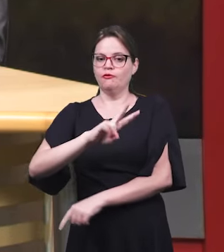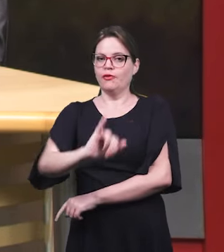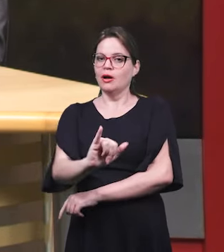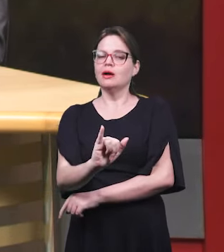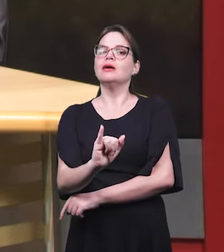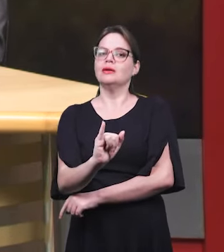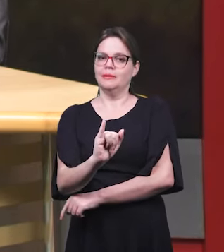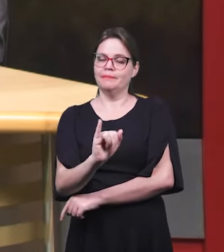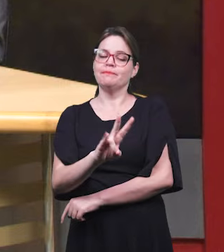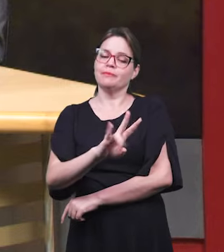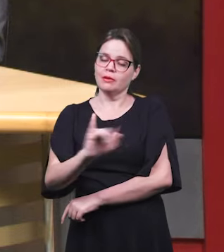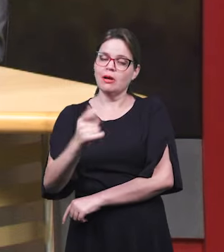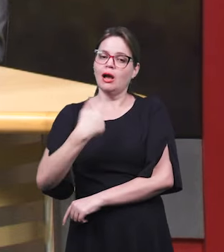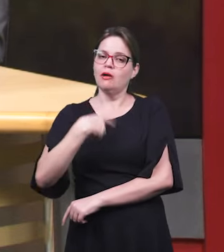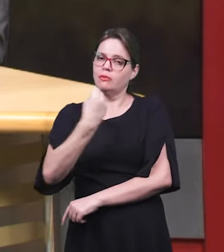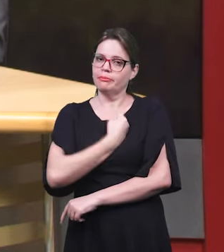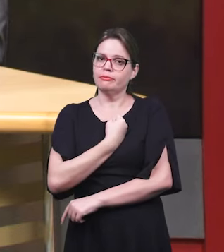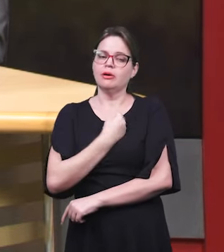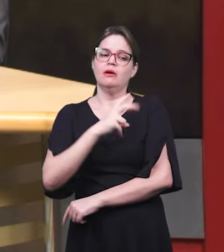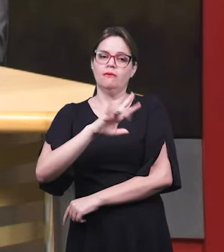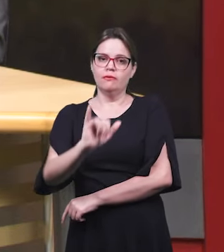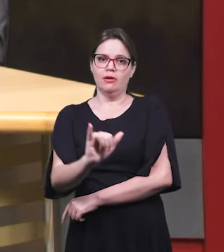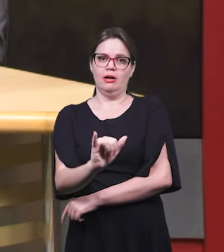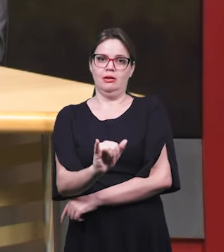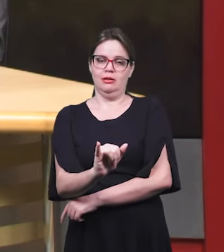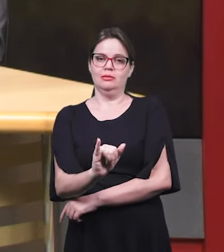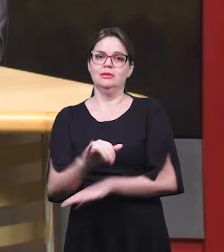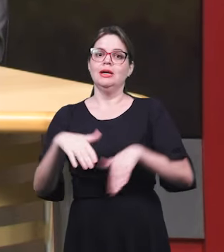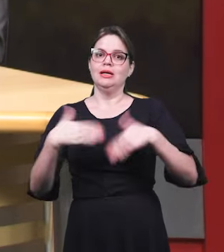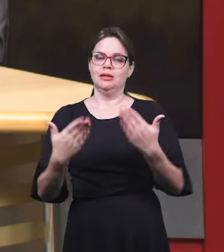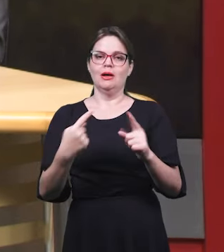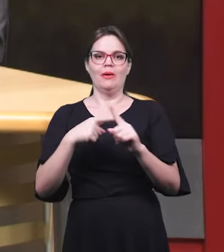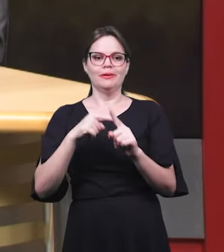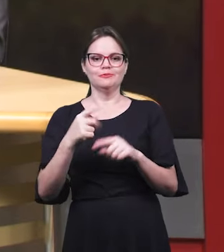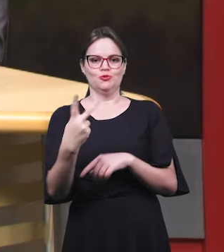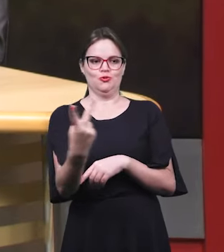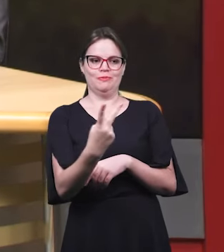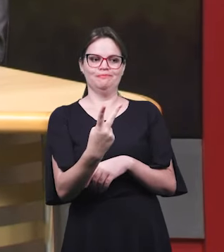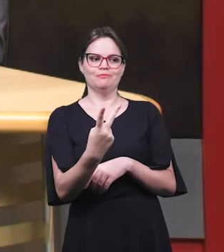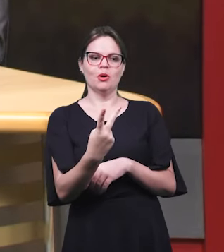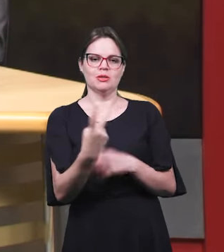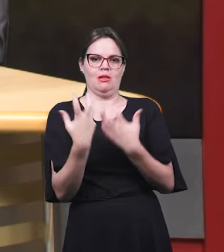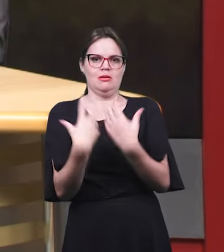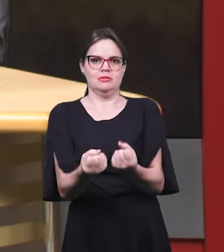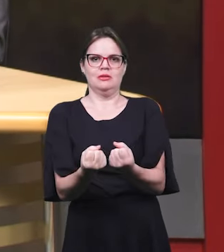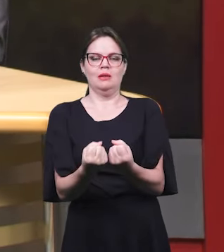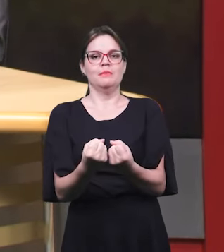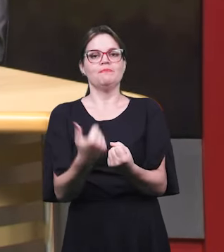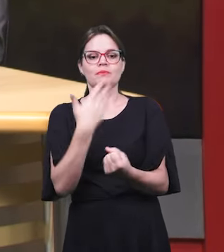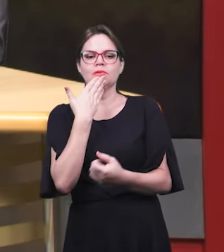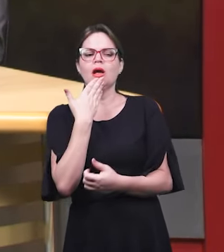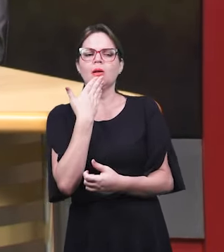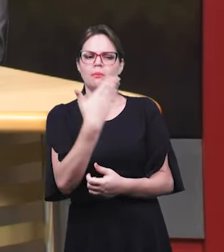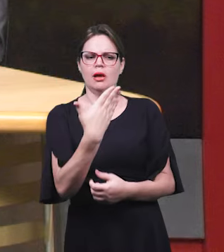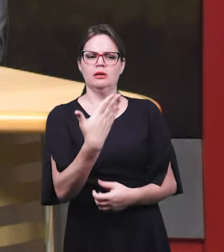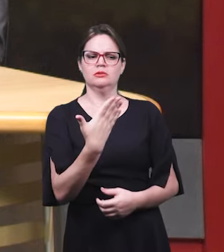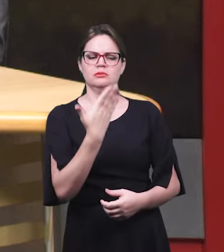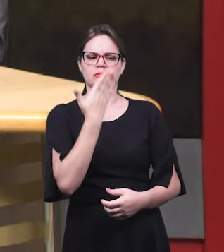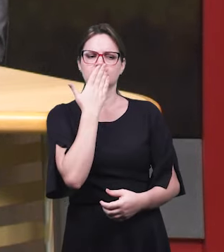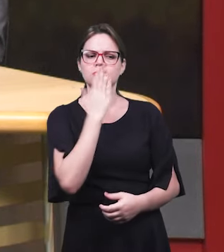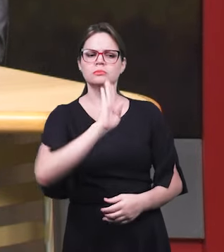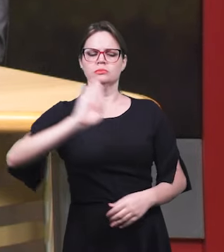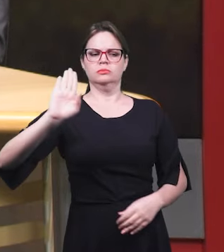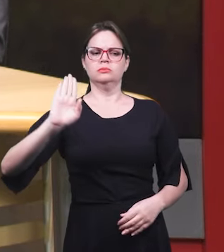casa dela, ela por certo morreria. Sim. Né? Então ela recebe aquilo e ela pede o sinal certo, né? E